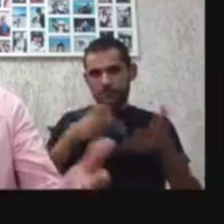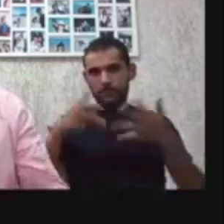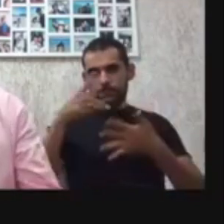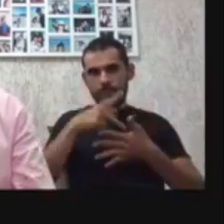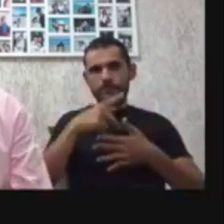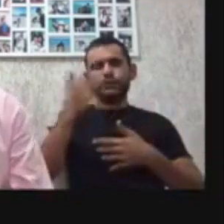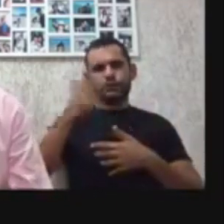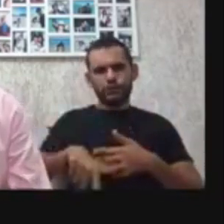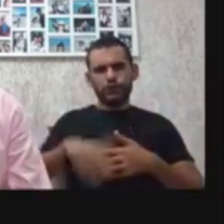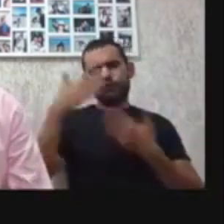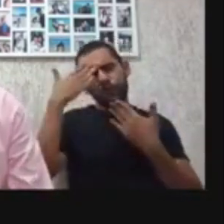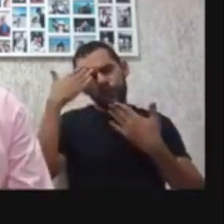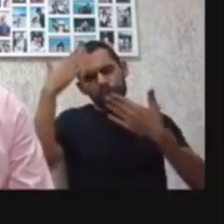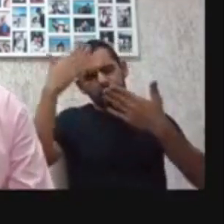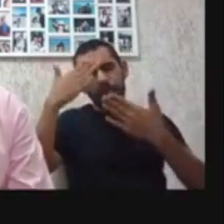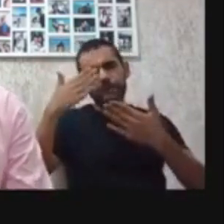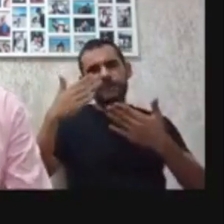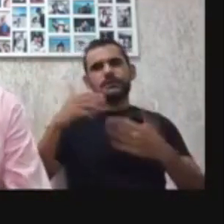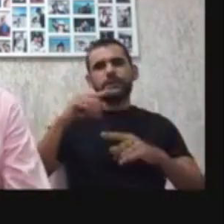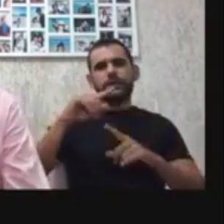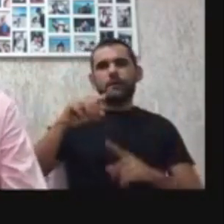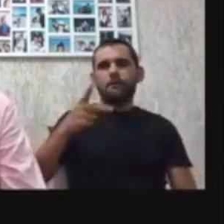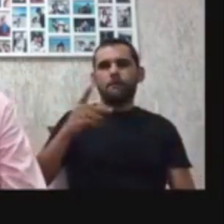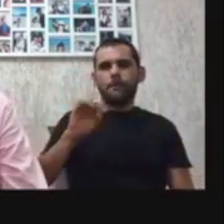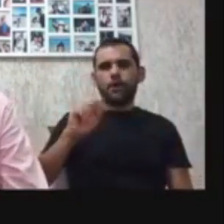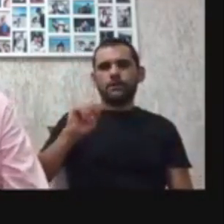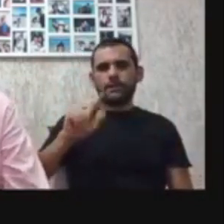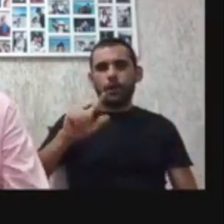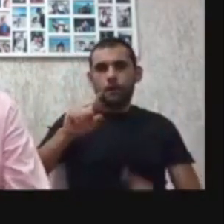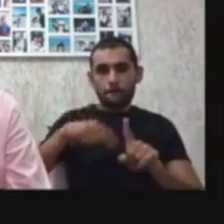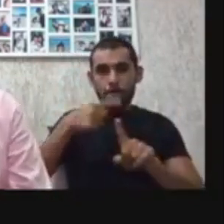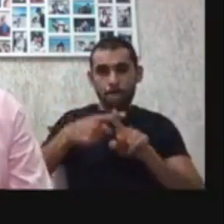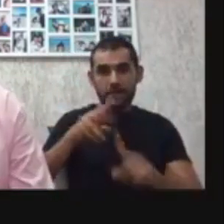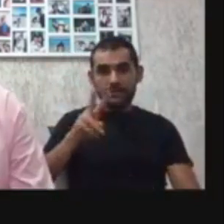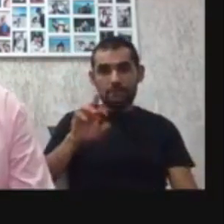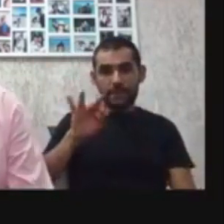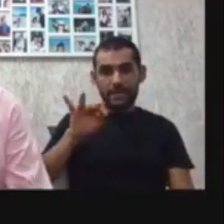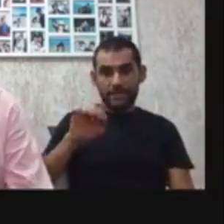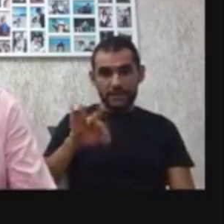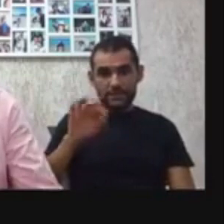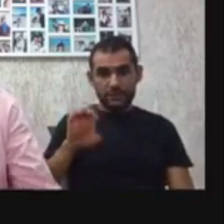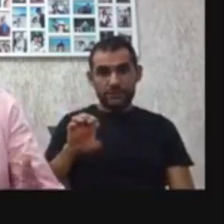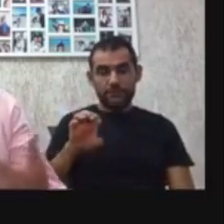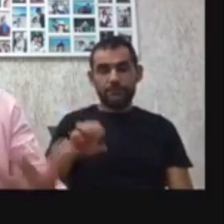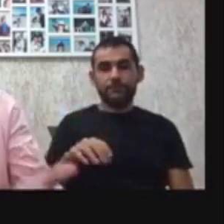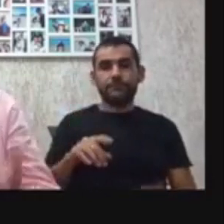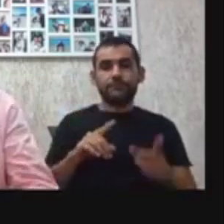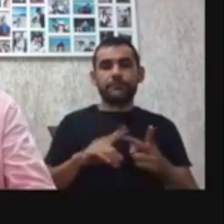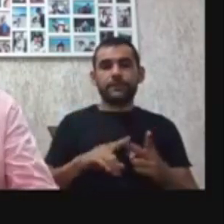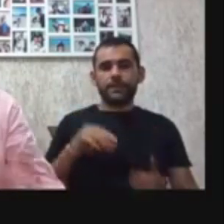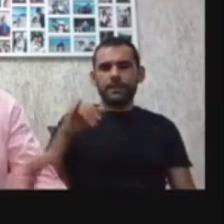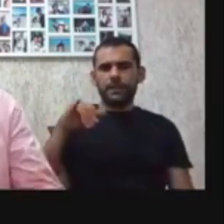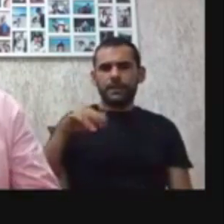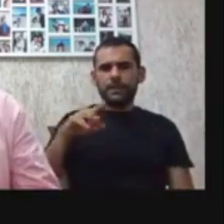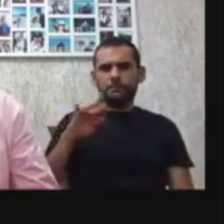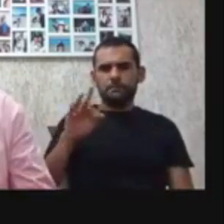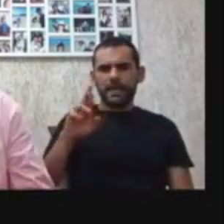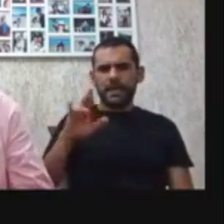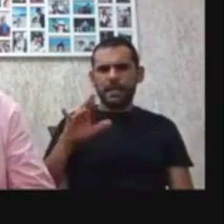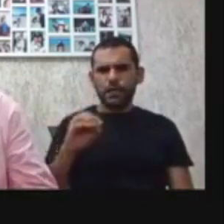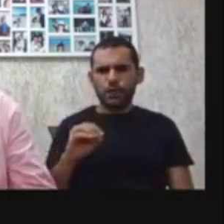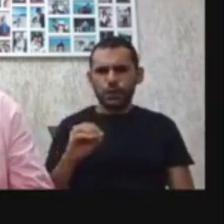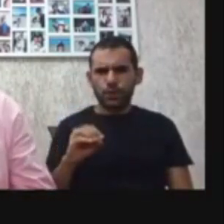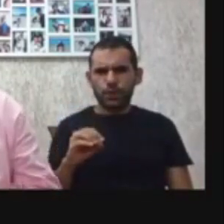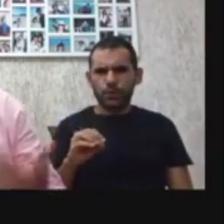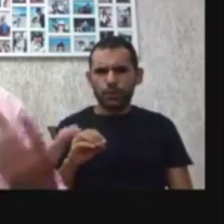prioridade. Mais uma vez, agradecer ao Portal Mais Vertentes, agradecer aqui a Império, não sei, hoje também está a